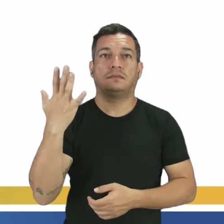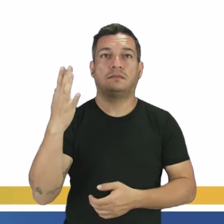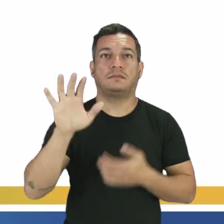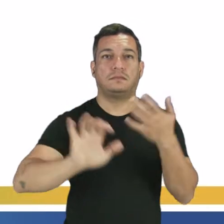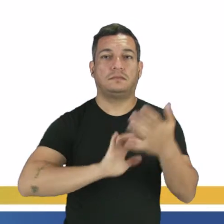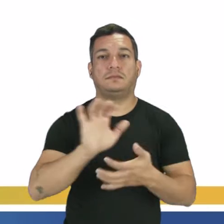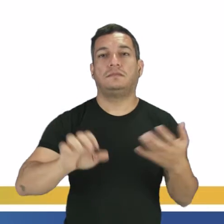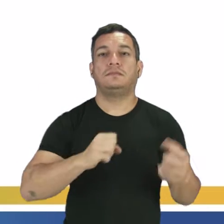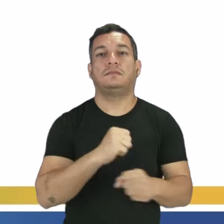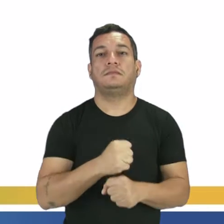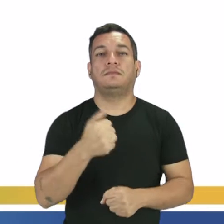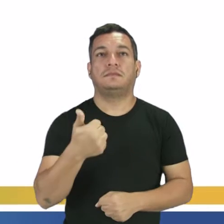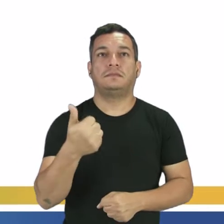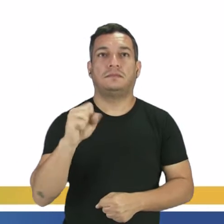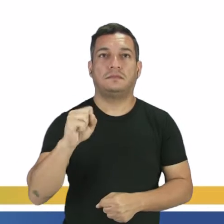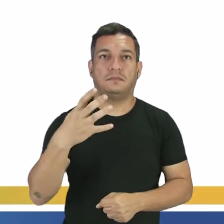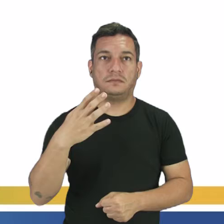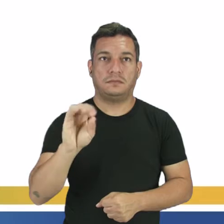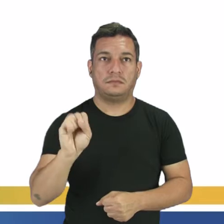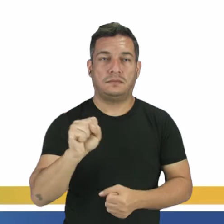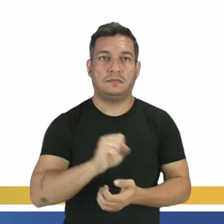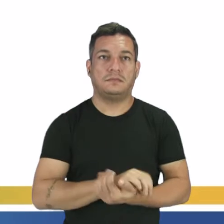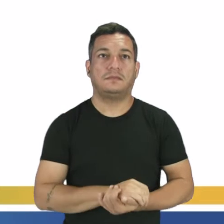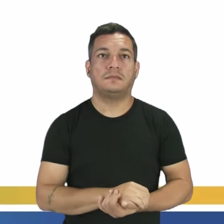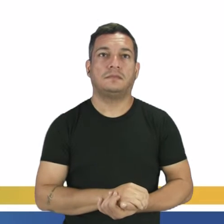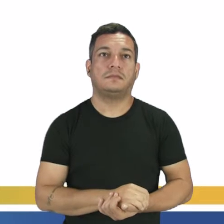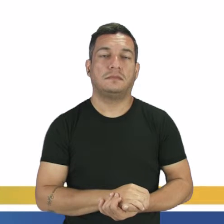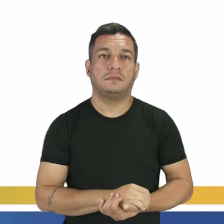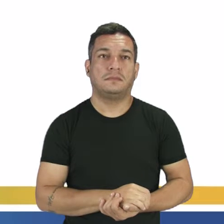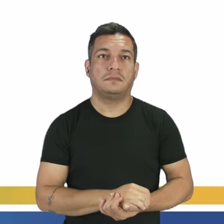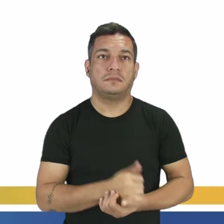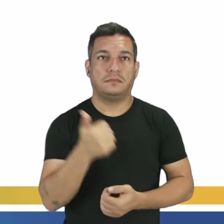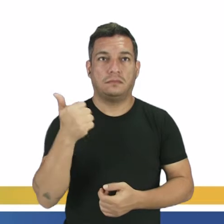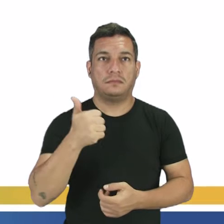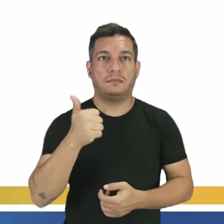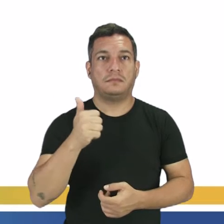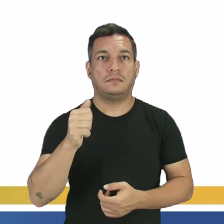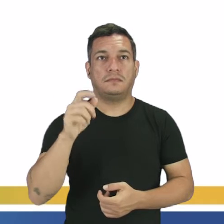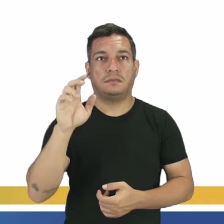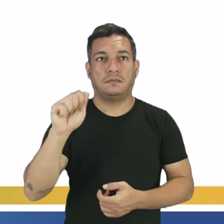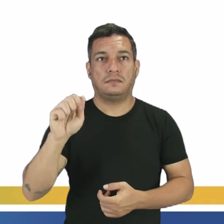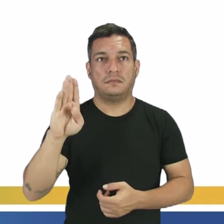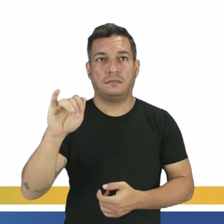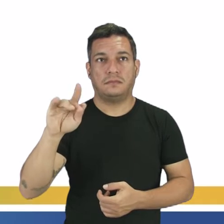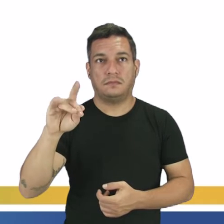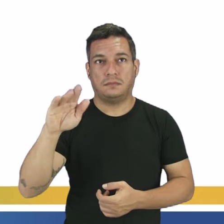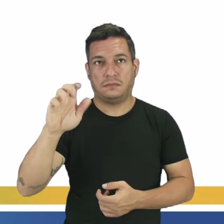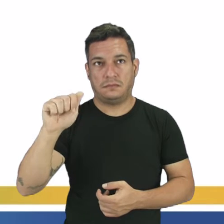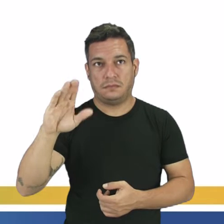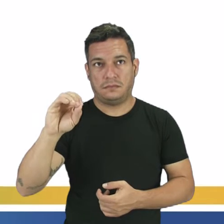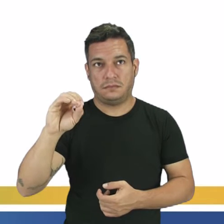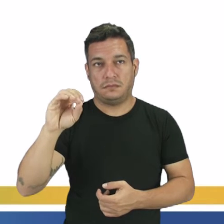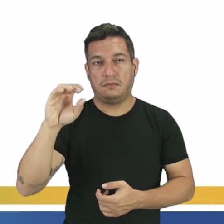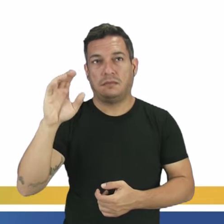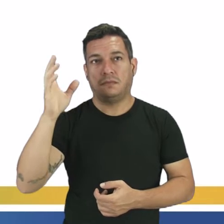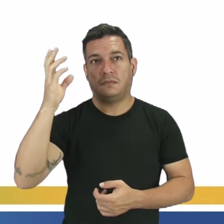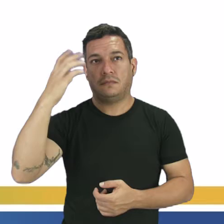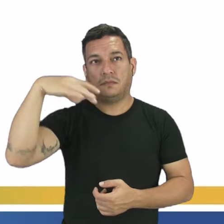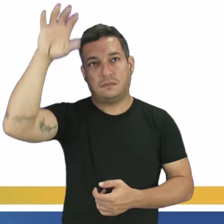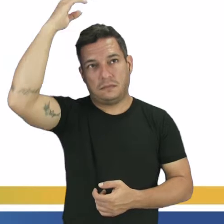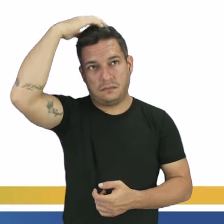Consequências da Revolução de 1848. A primeira foi a abdicação do rei Luís Felipe.